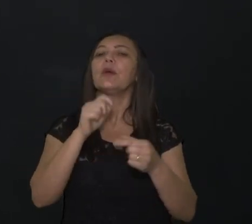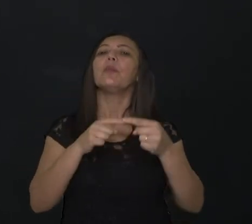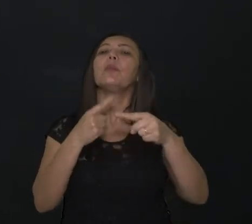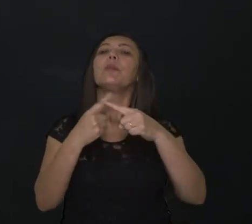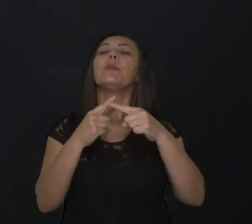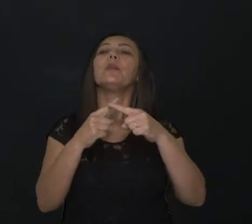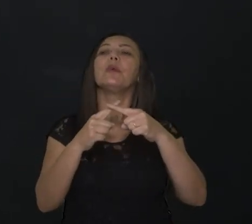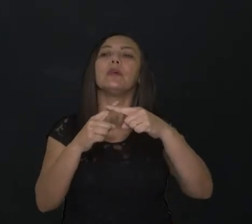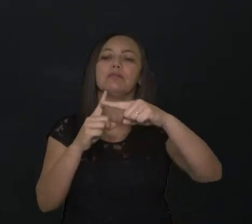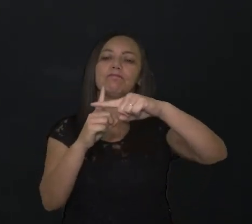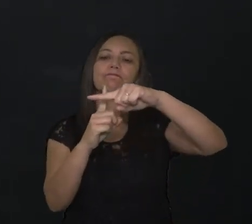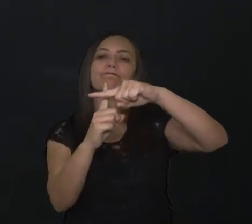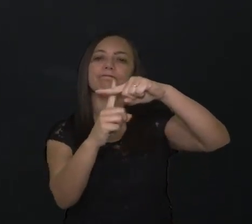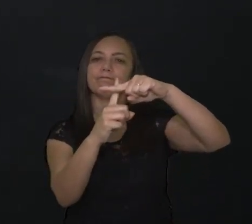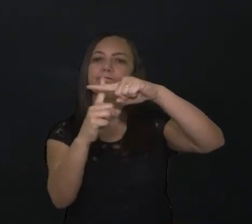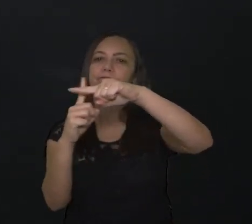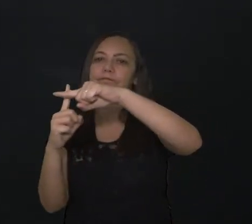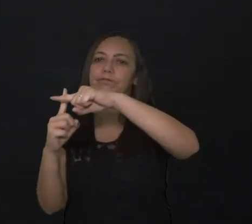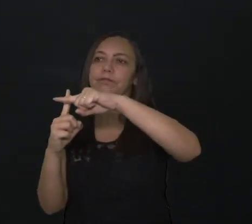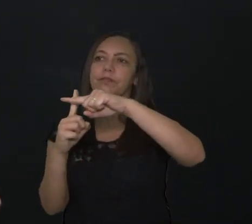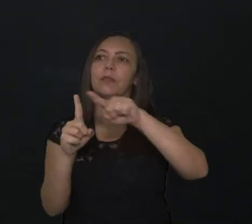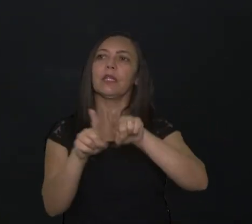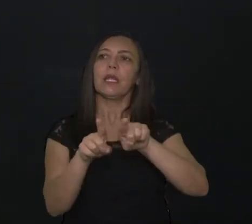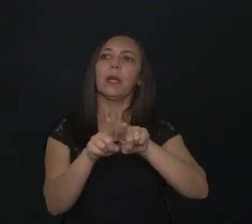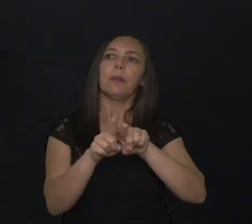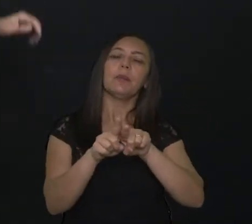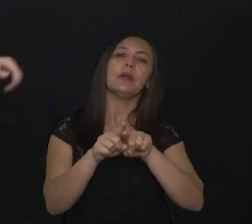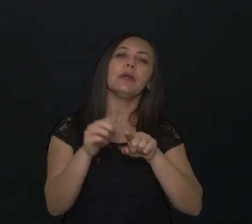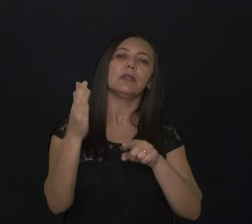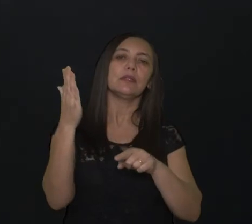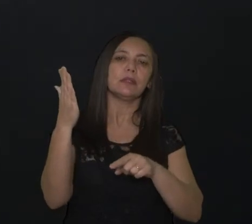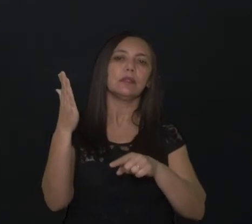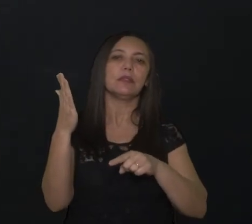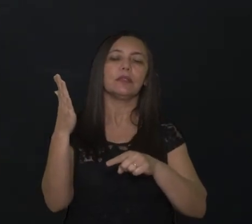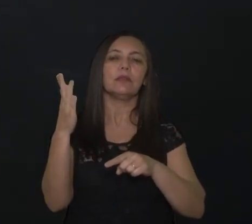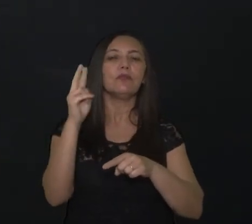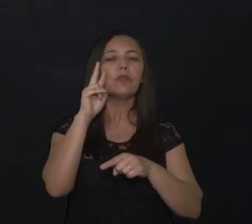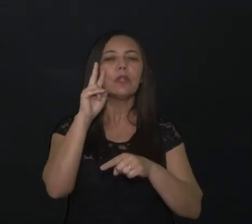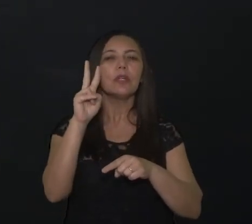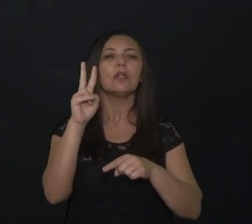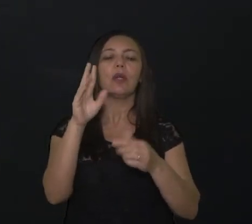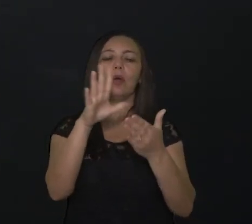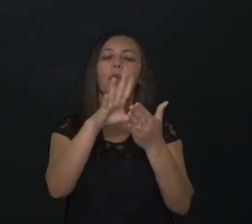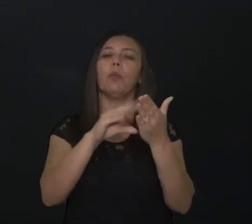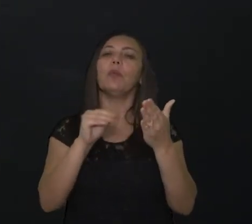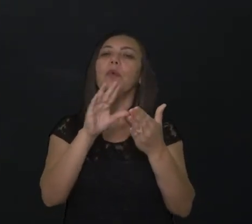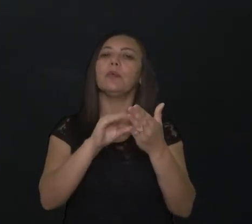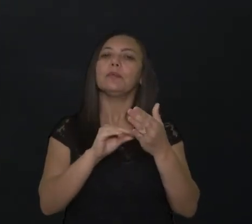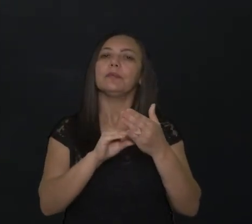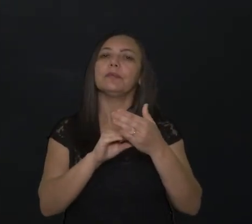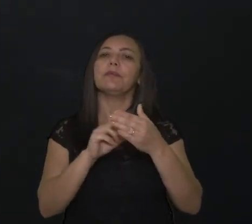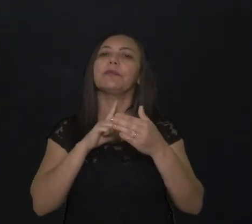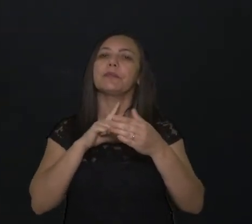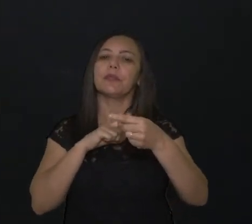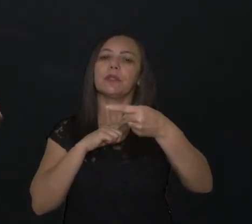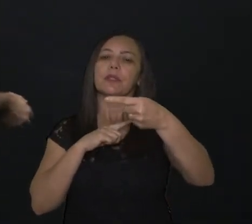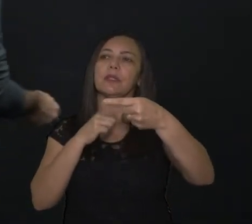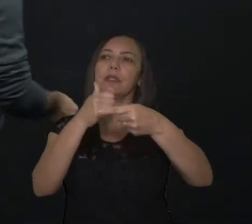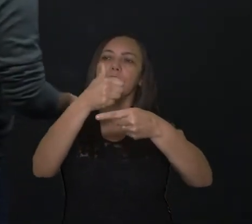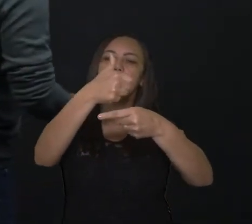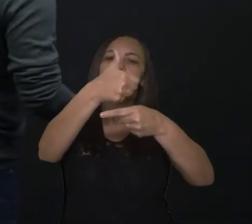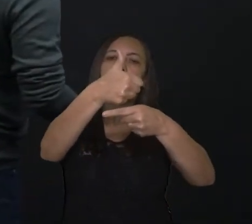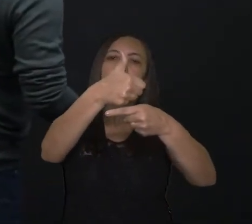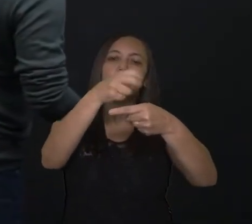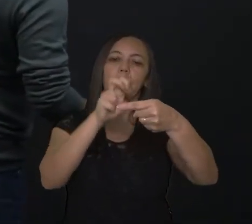são positivos. Legal? Vejamos aqui mais esse exemplo para fixar melhor essa ideia na tua cabeça. Eu tenho